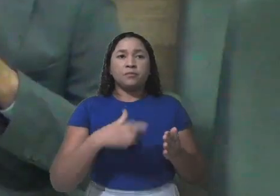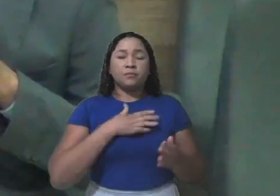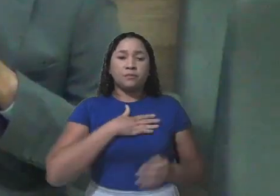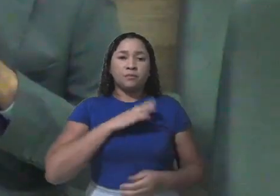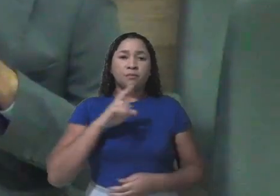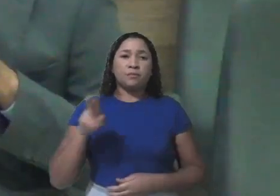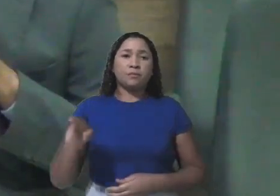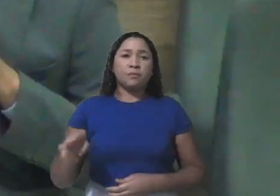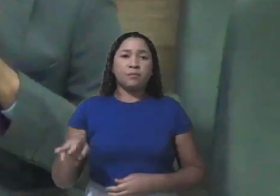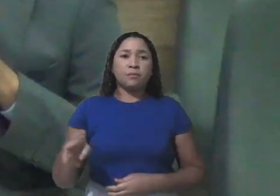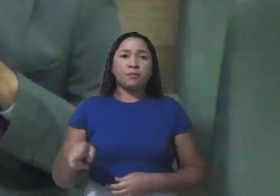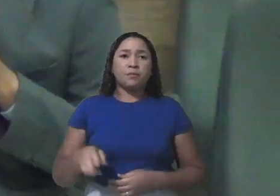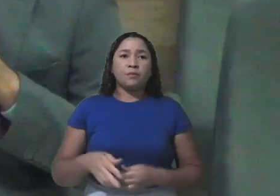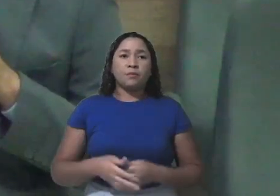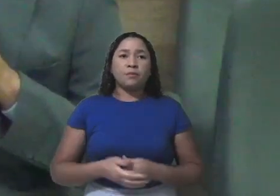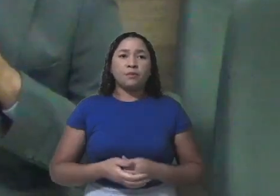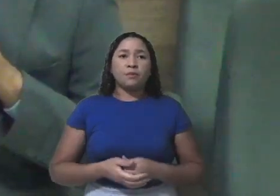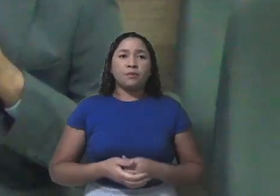João